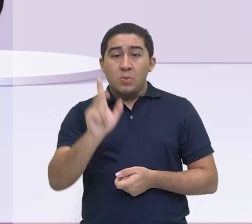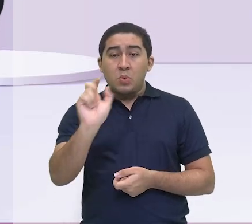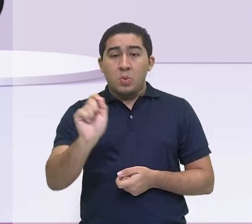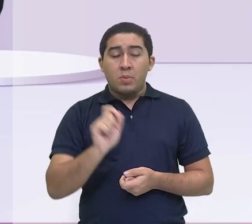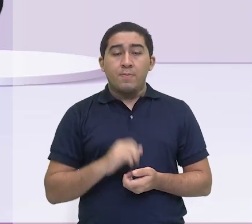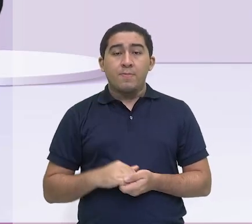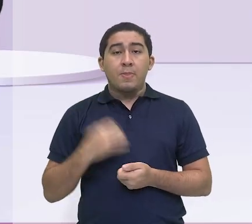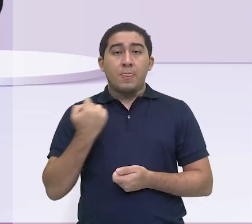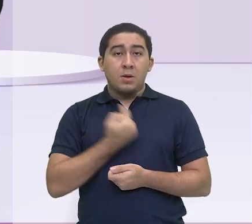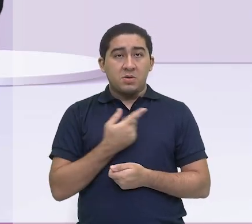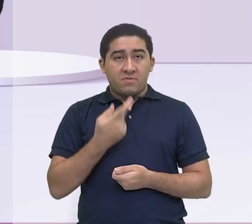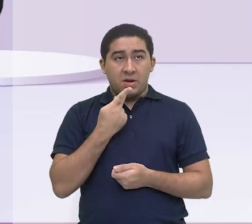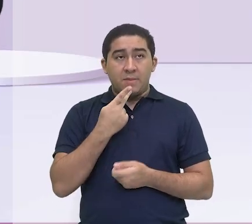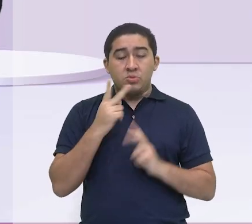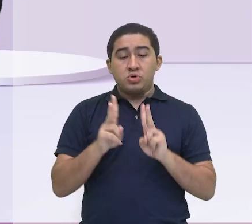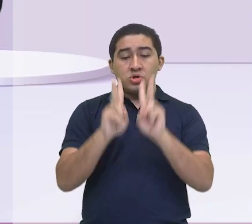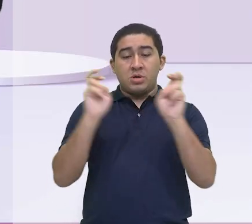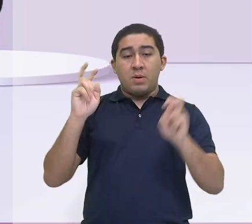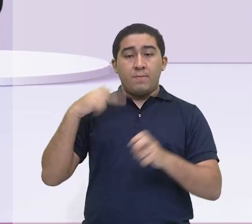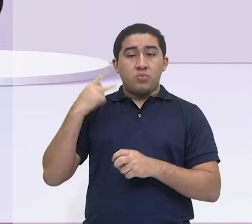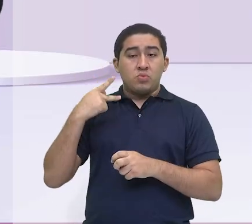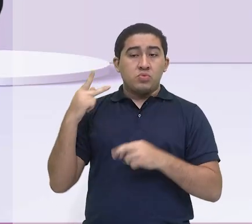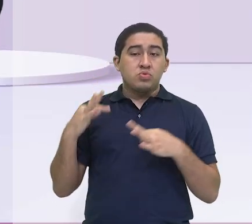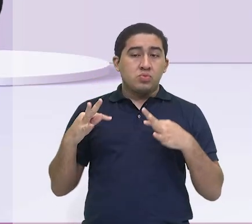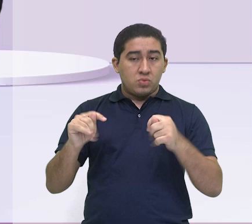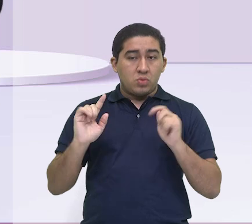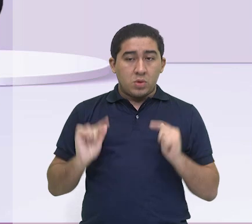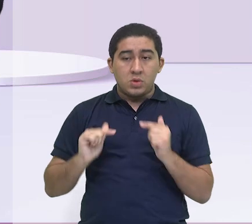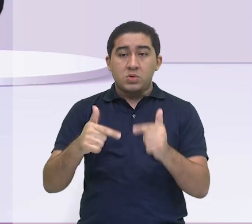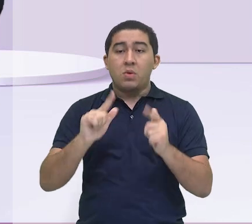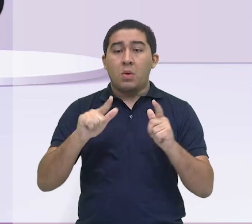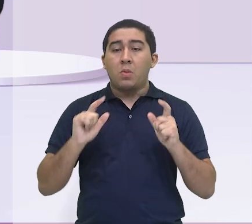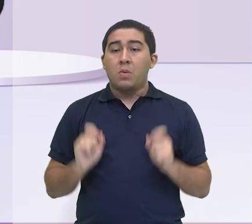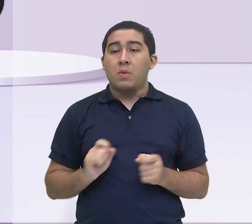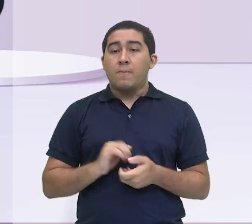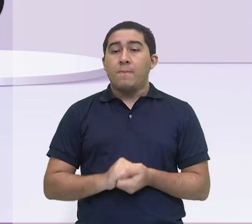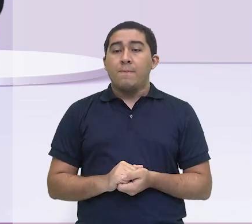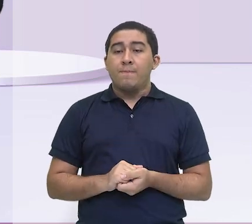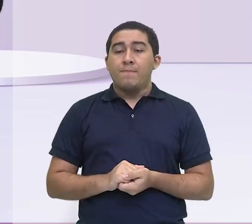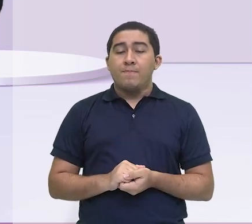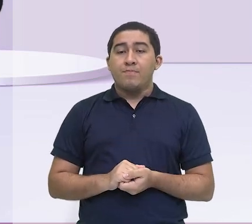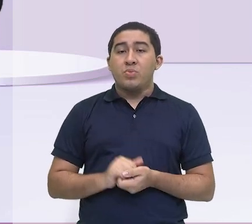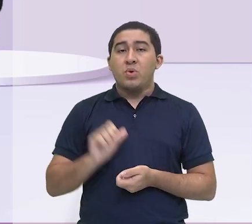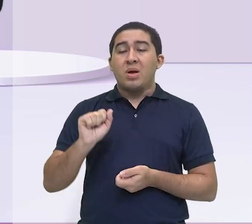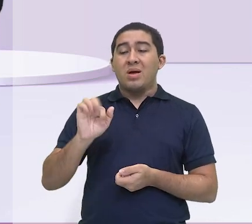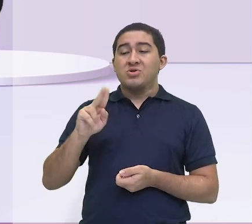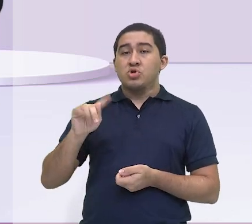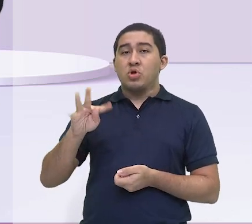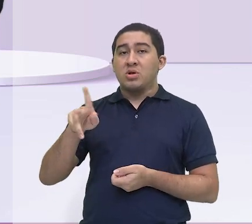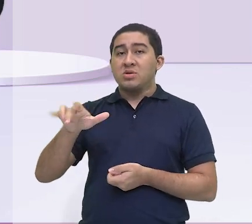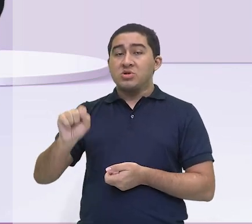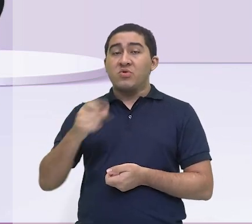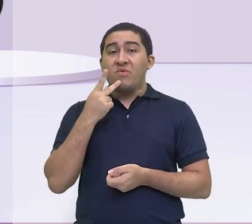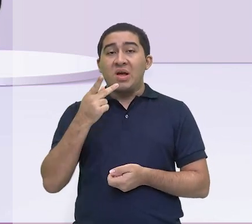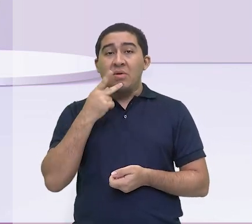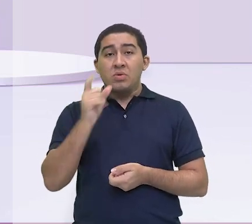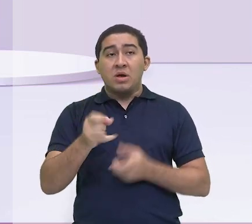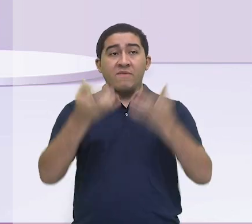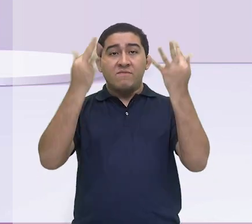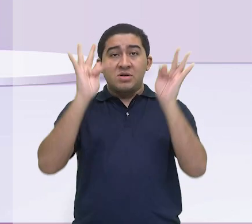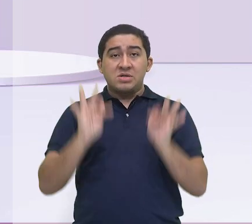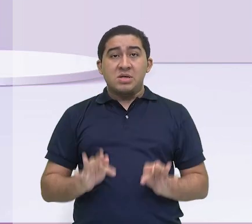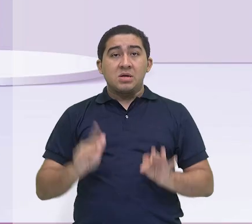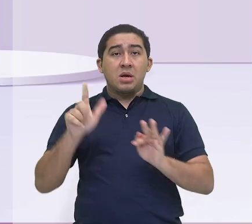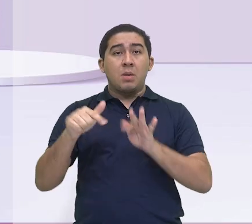quando a gente fala de política, de todas essas ações, nós estamos falando, né? O Aristóteles fala que a felicidade está aqui